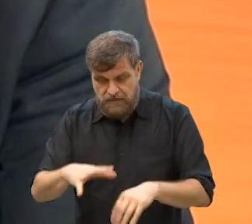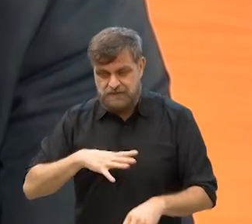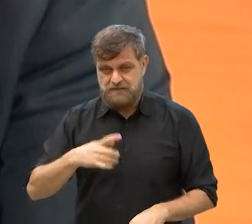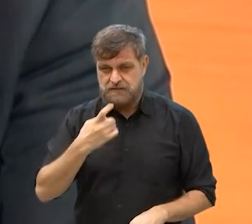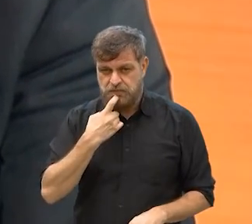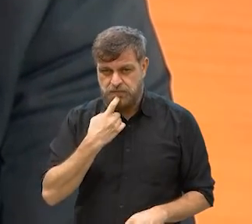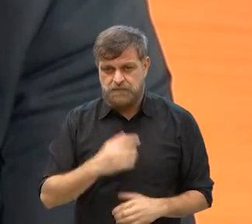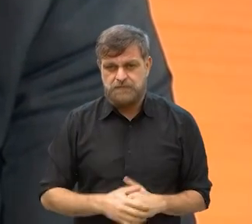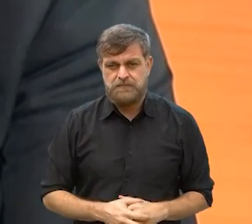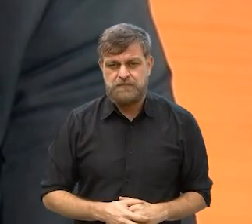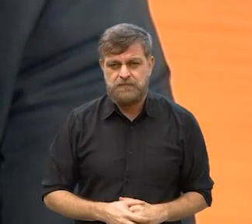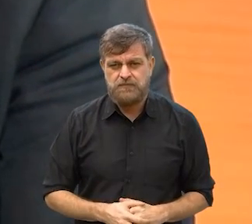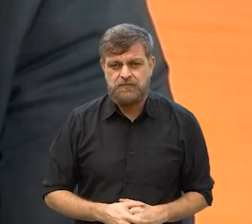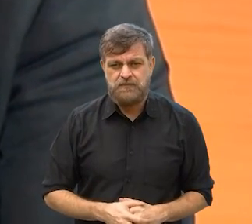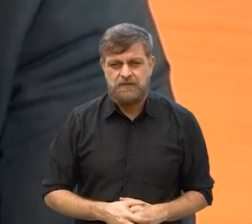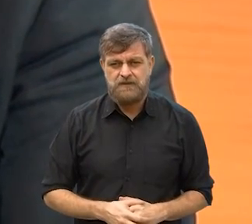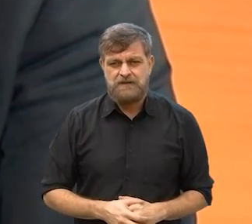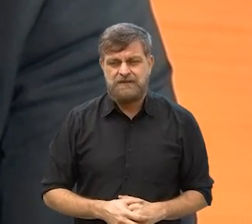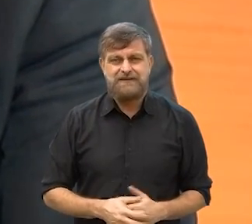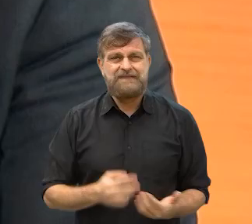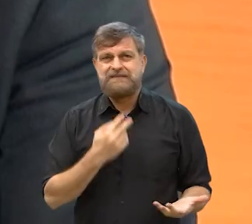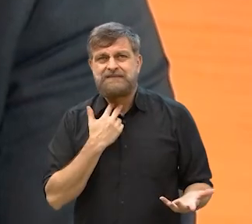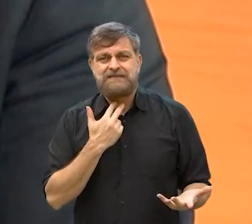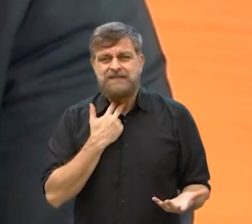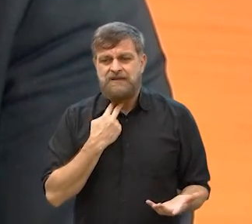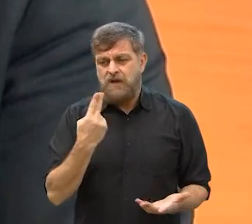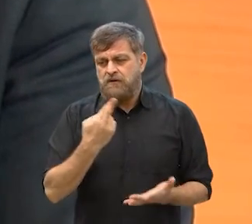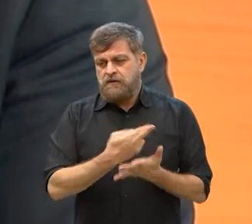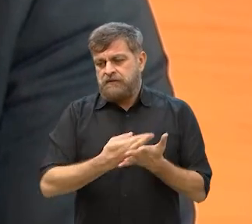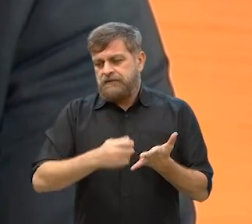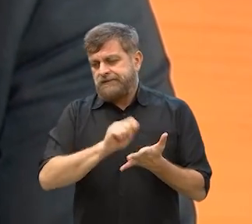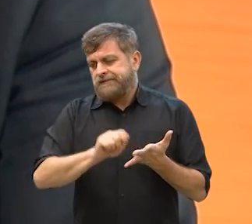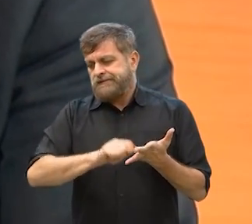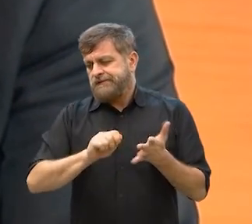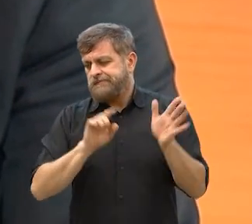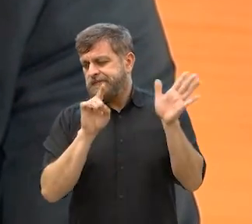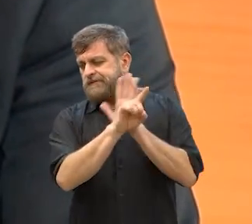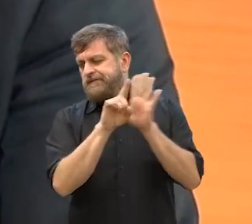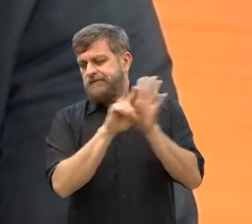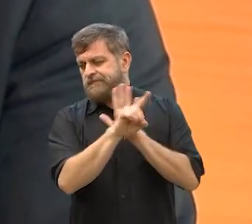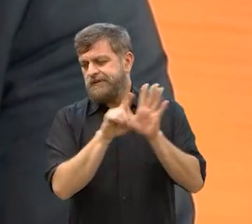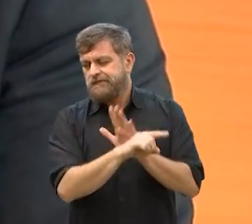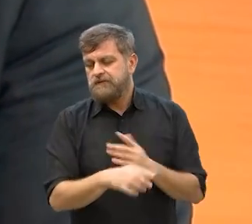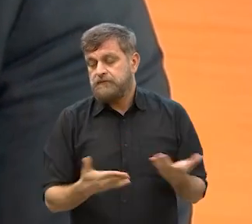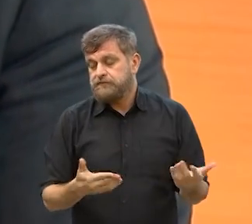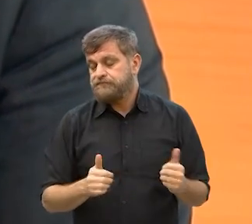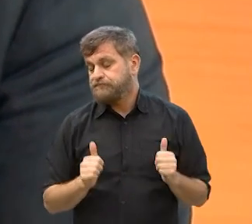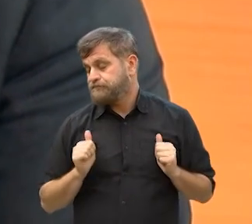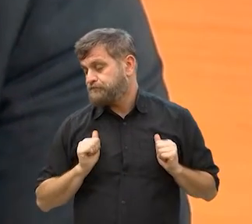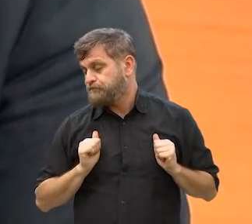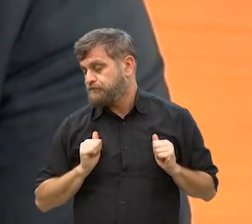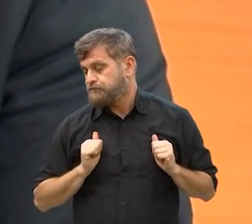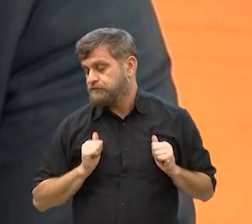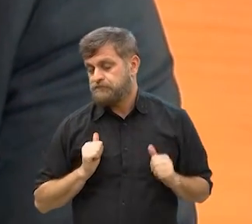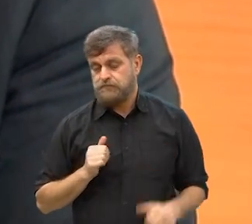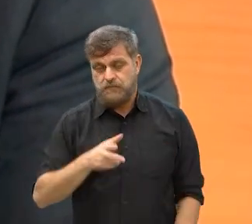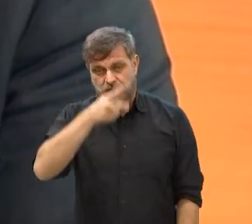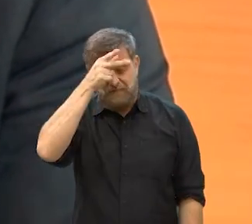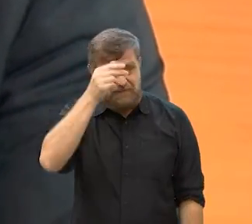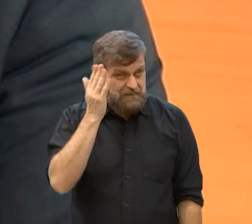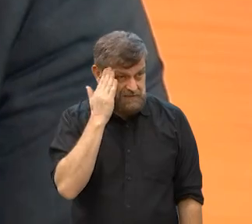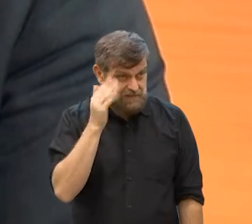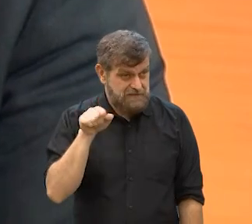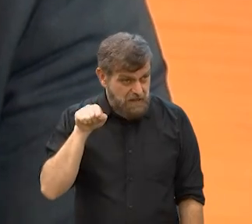cidade. Não cabia, por exemplo, um requerimento de informações. Eu vou perguntar o que para o executivo, se ele